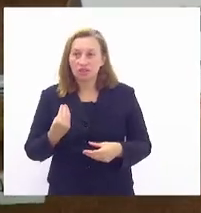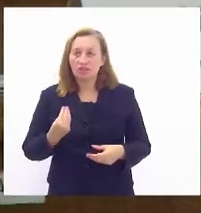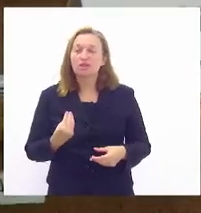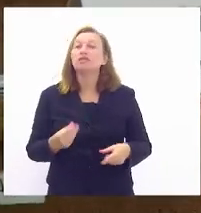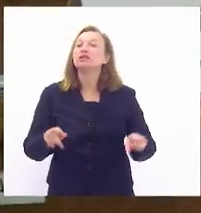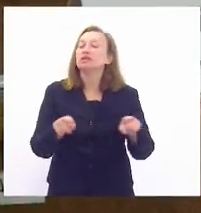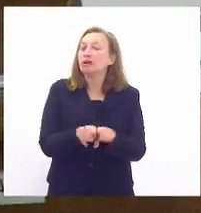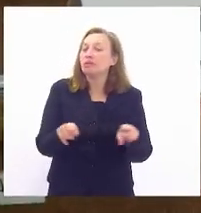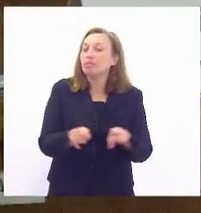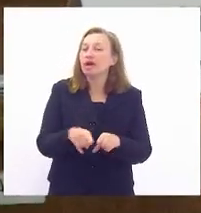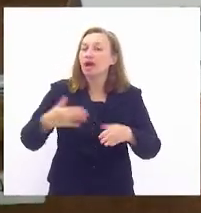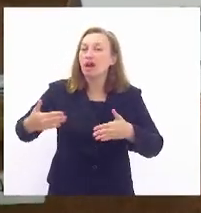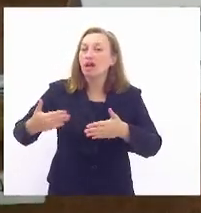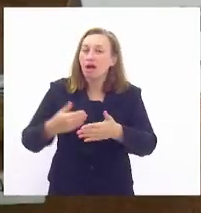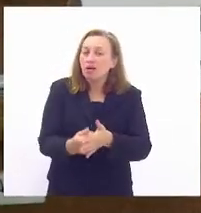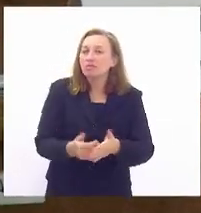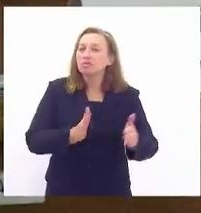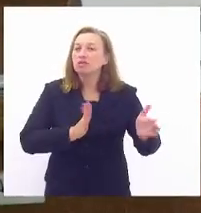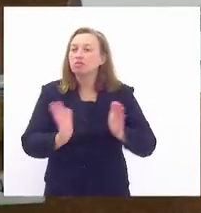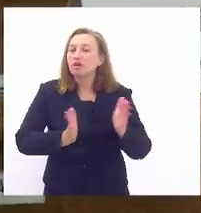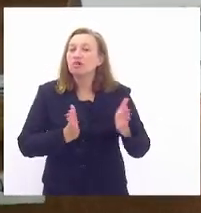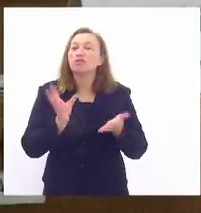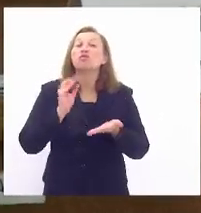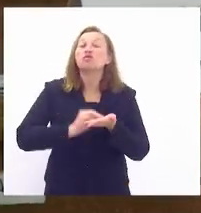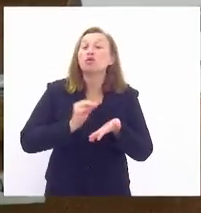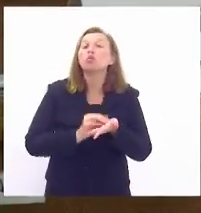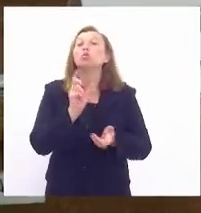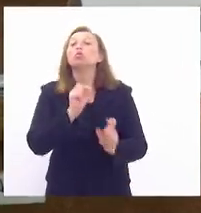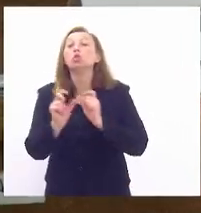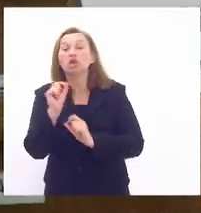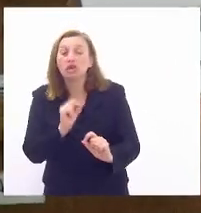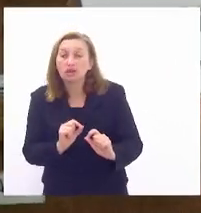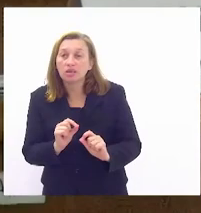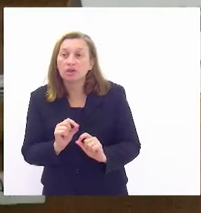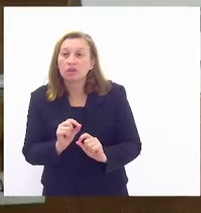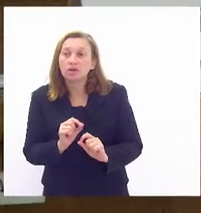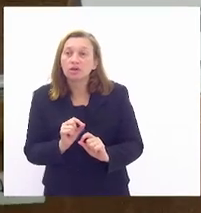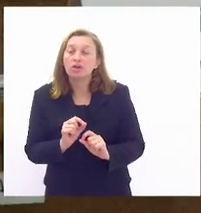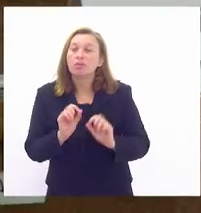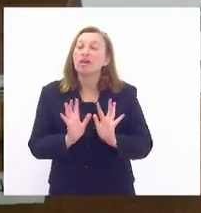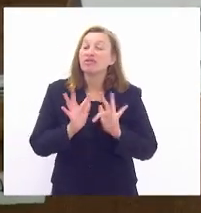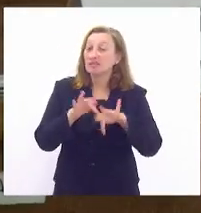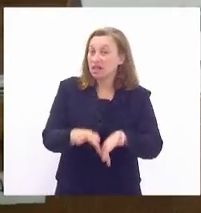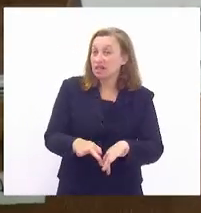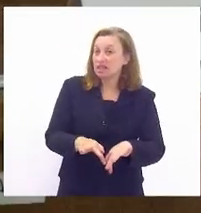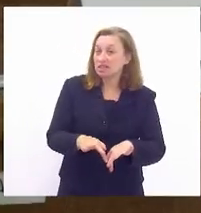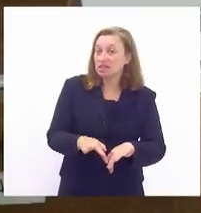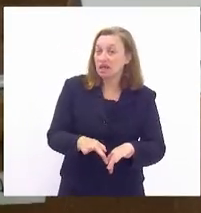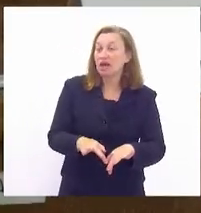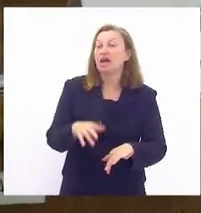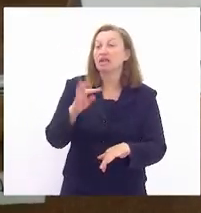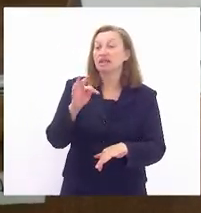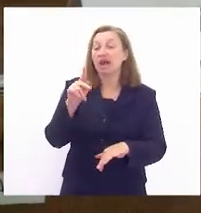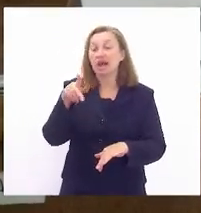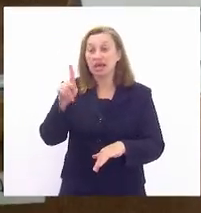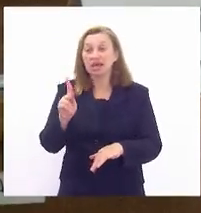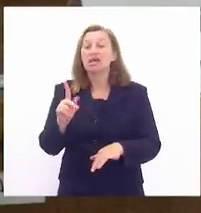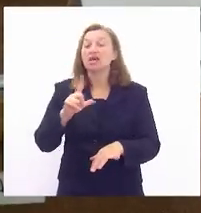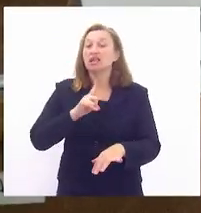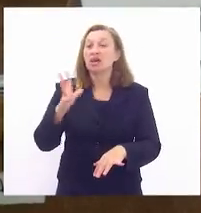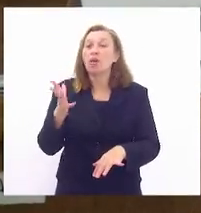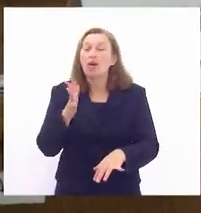temos, né, ao longo desse período que falta para se concluir o TAC, que realmente haja uma